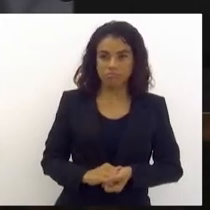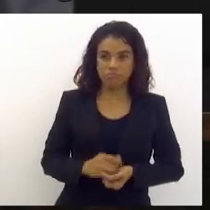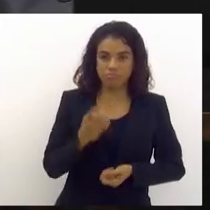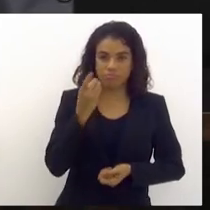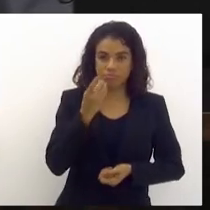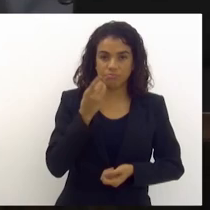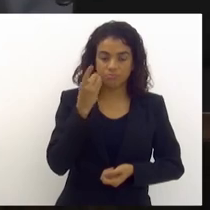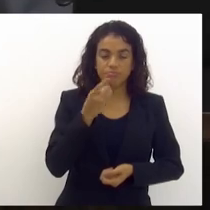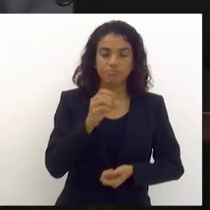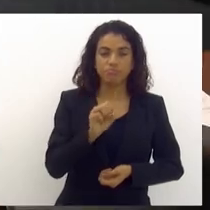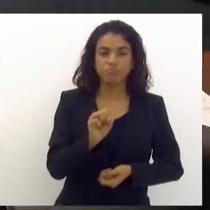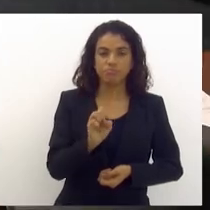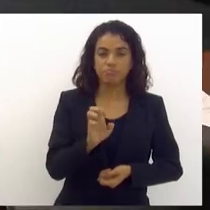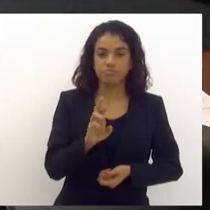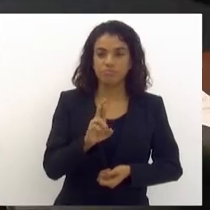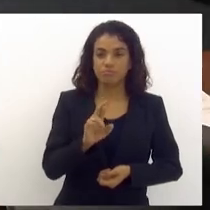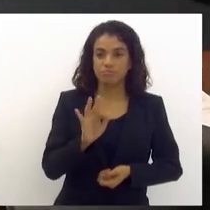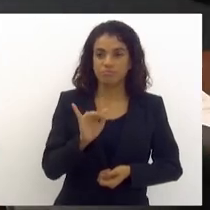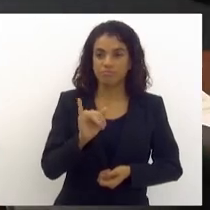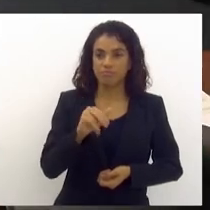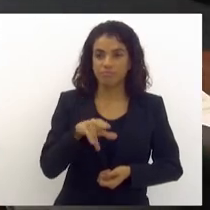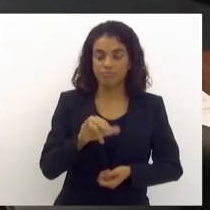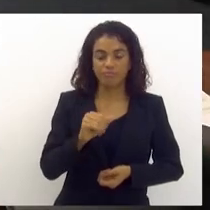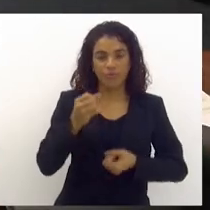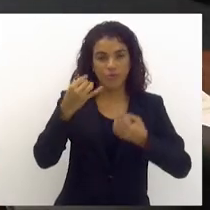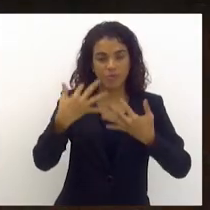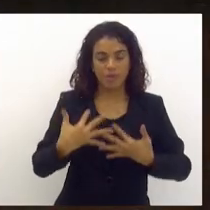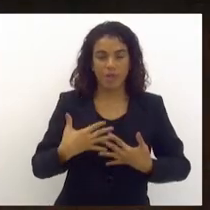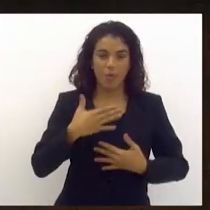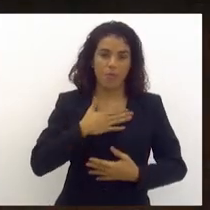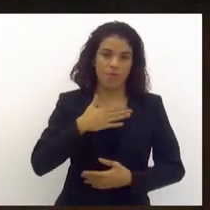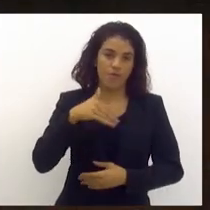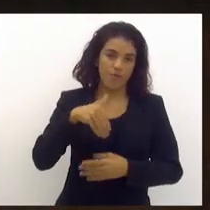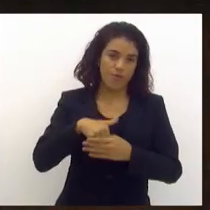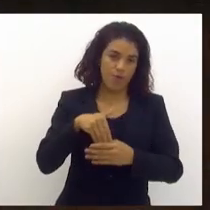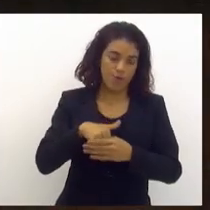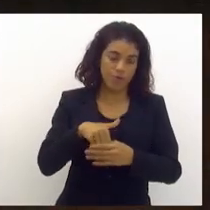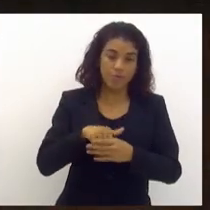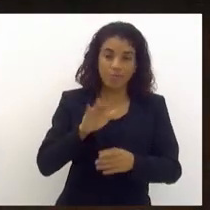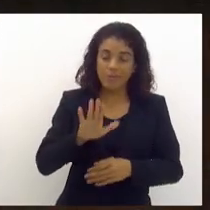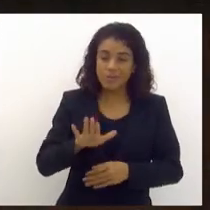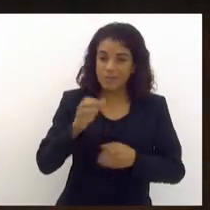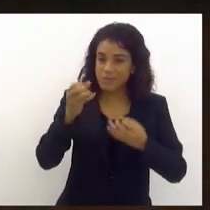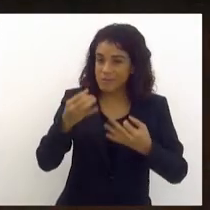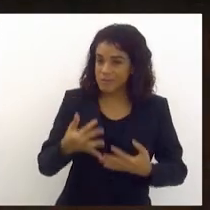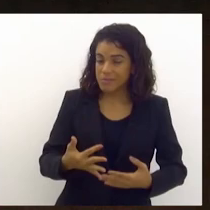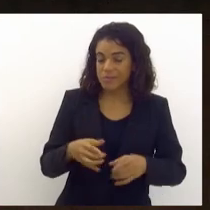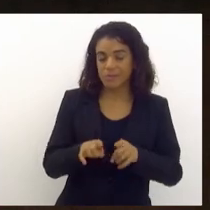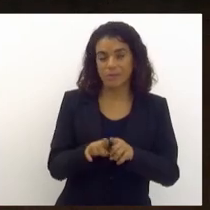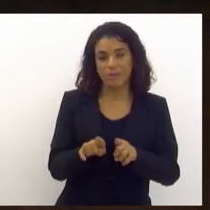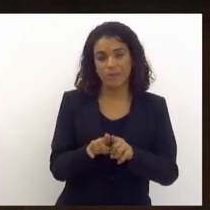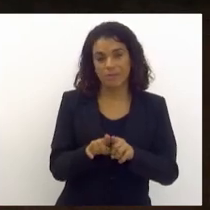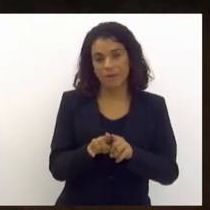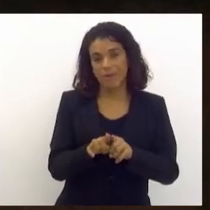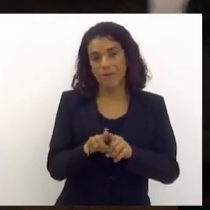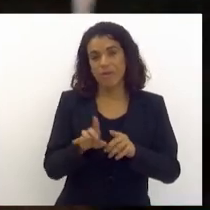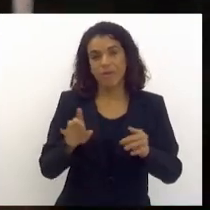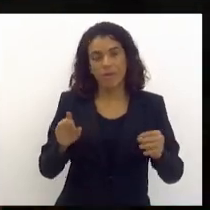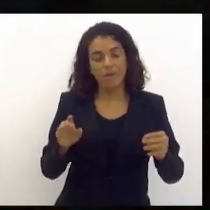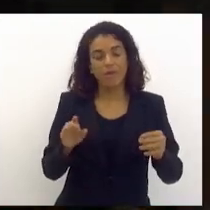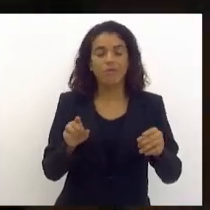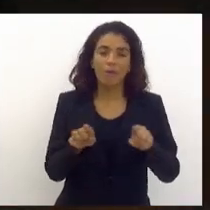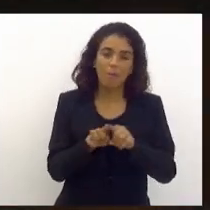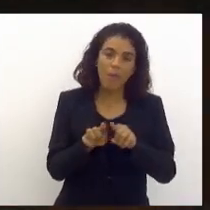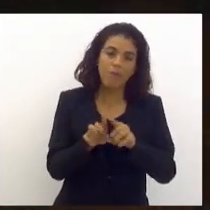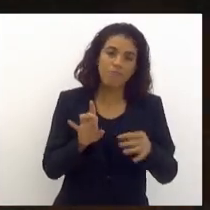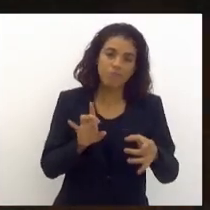Deputado Serafini. Declarar voto, presidente. Vou declarar nesse projeto, mas é uma declaração que vale também para a emenda constitucional,